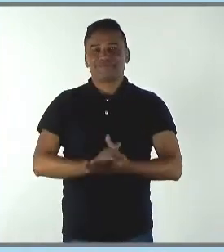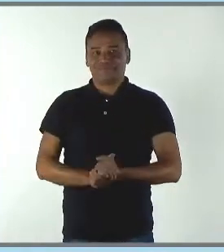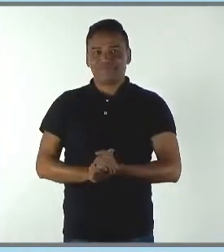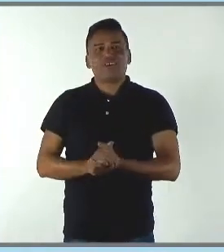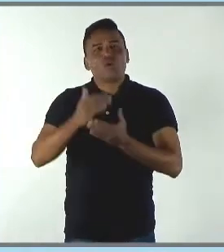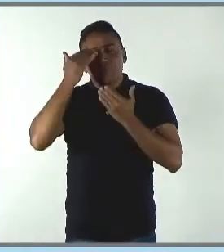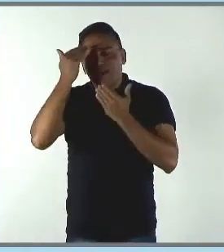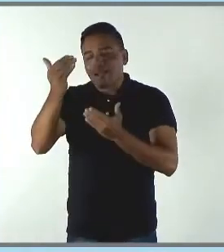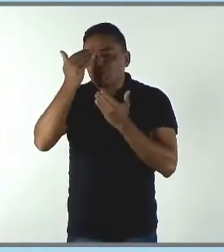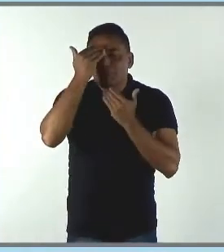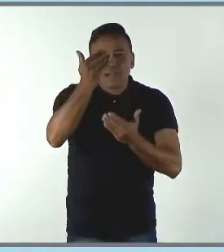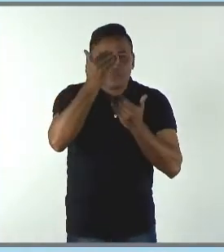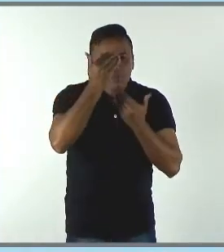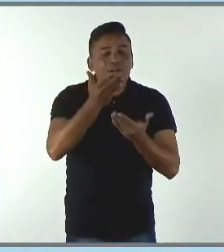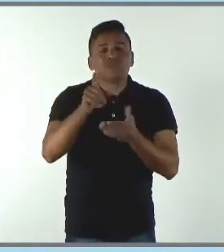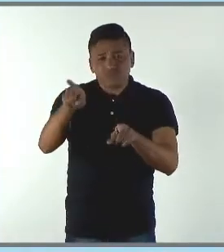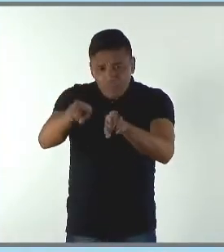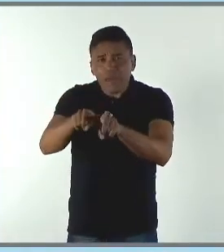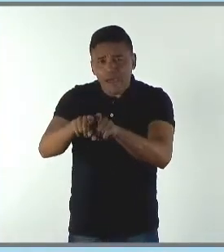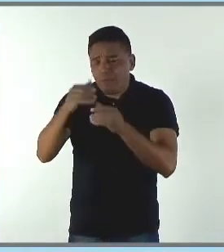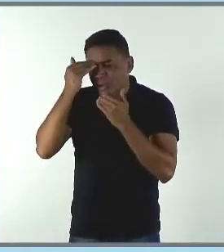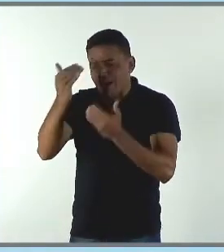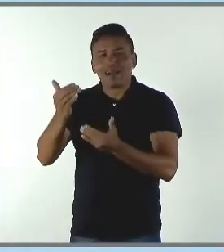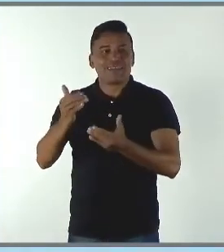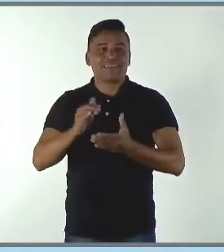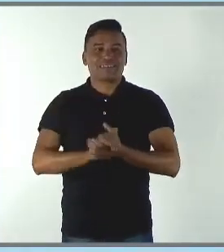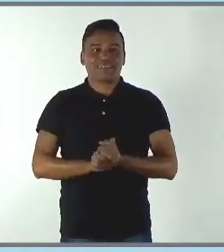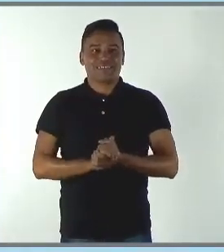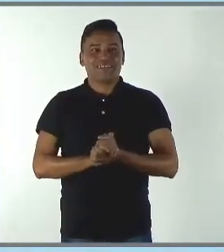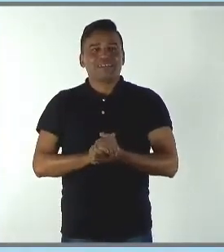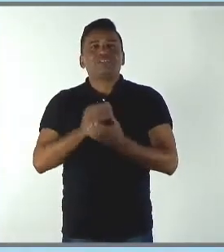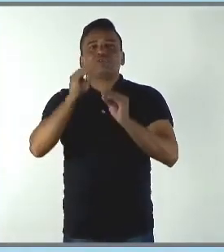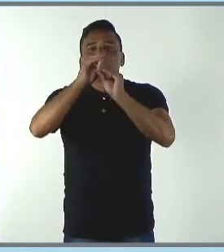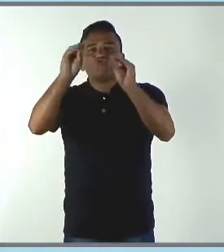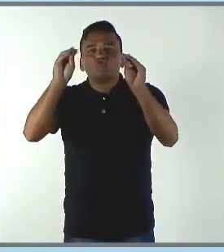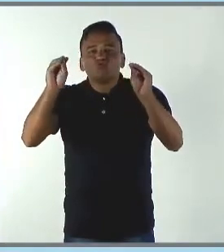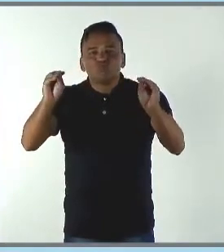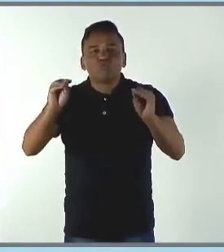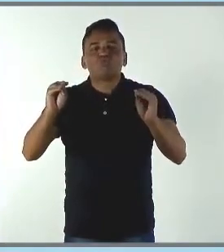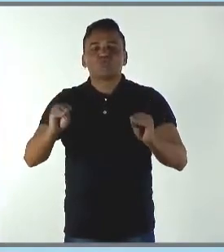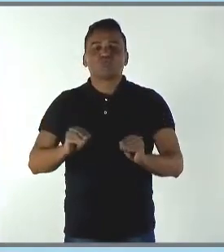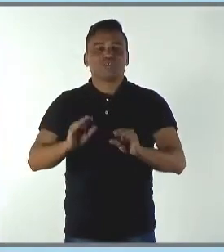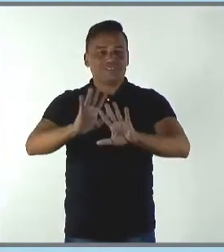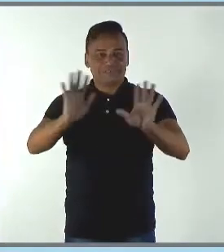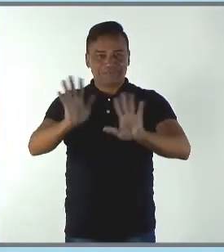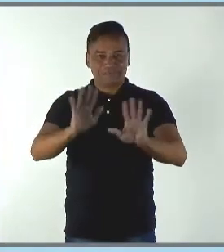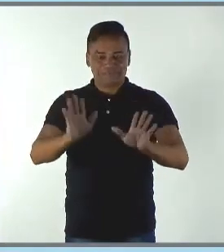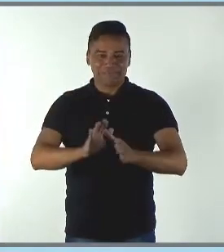obrigada, Noeli. Muito obrigado a vocês, gente. Obrigada. Ó, grande beijo a todos vocês.